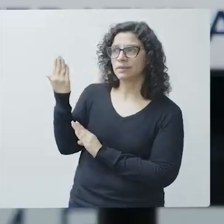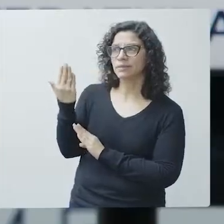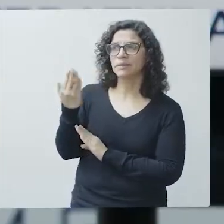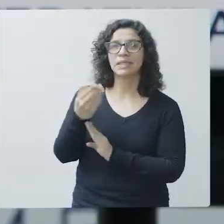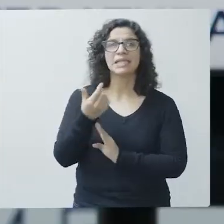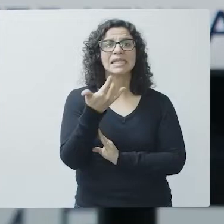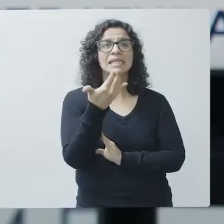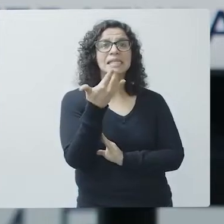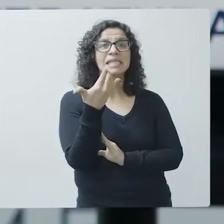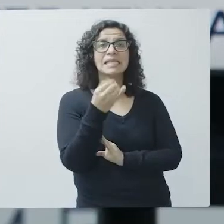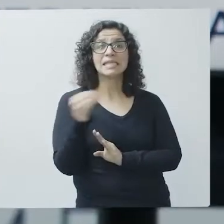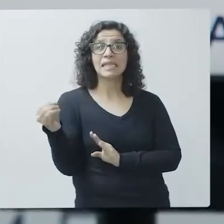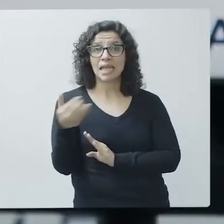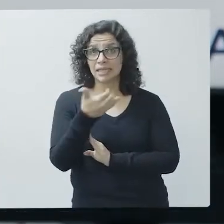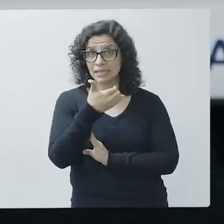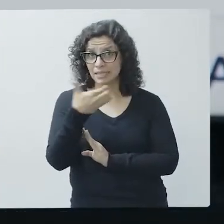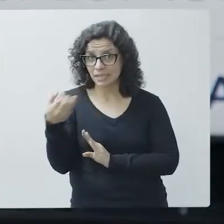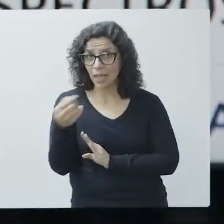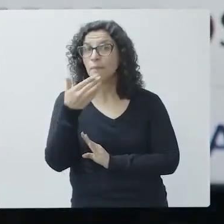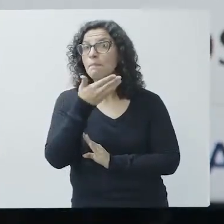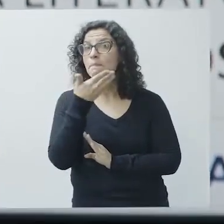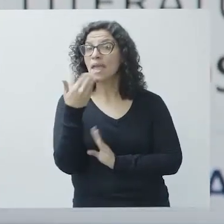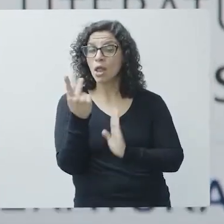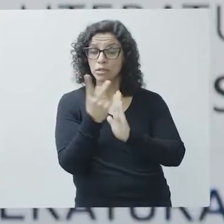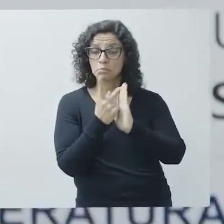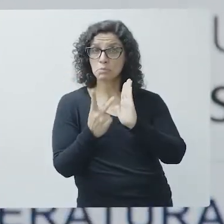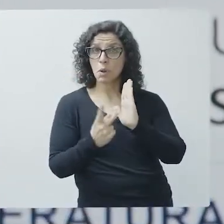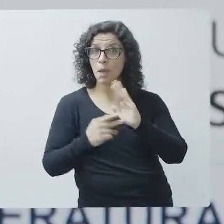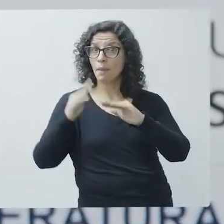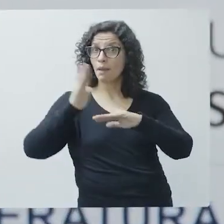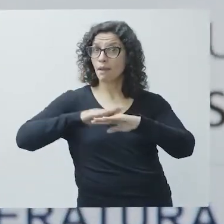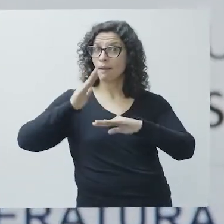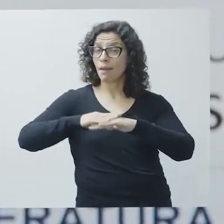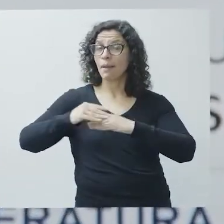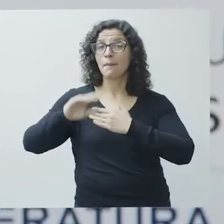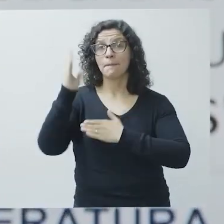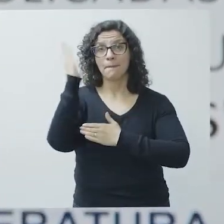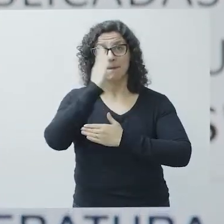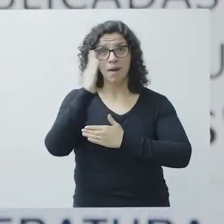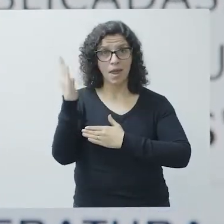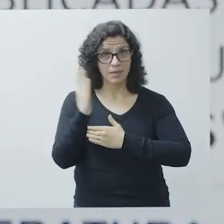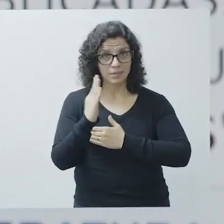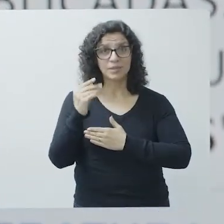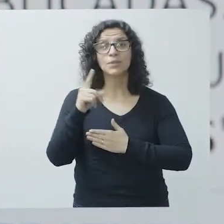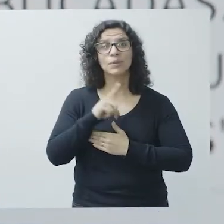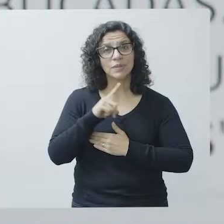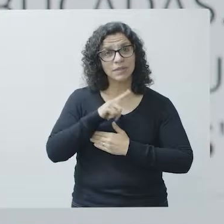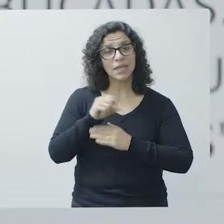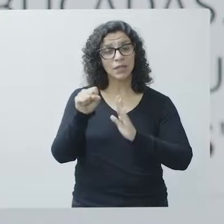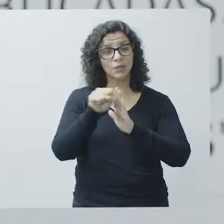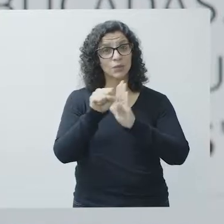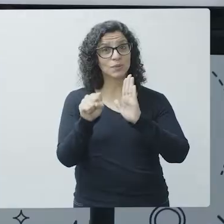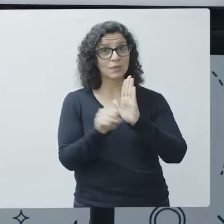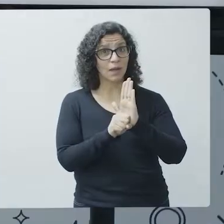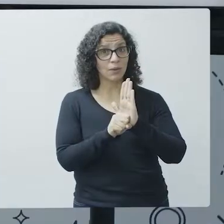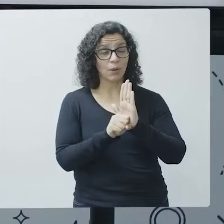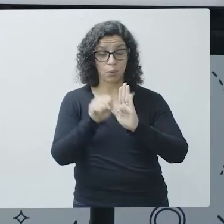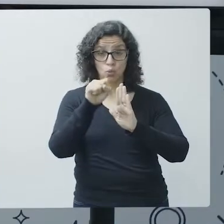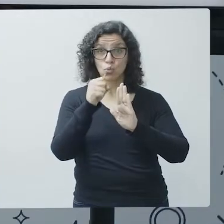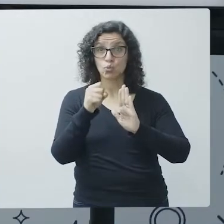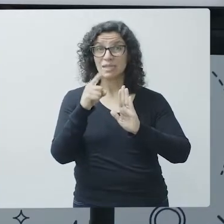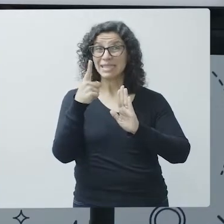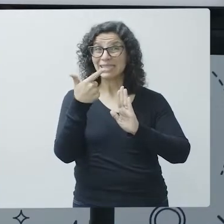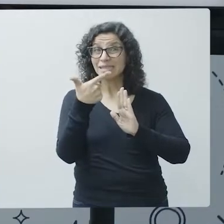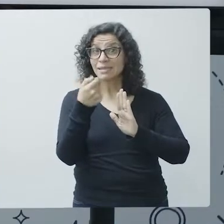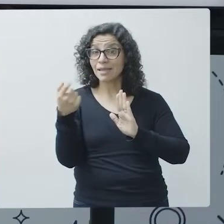os 100 melhores poemas, olha só, os 100 melhores poemas brasileiros do século. Tem aqui,